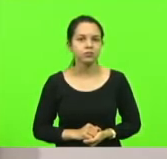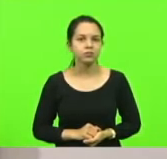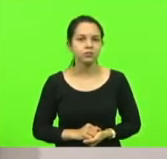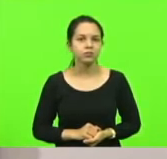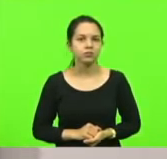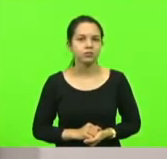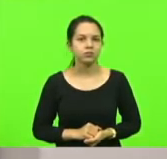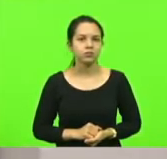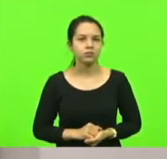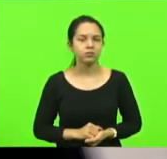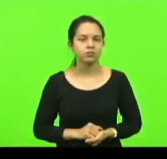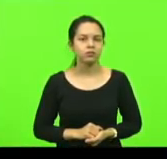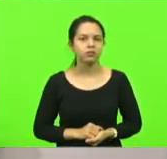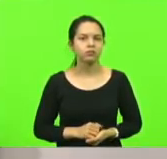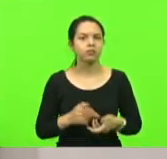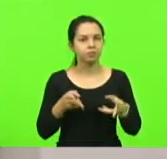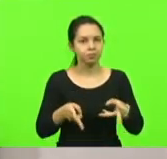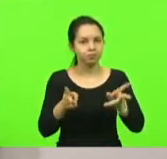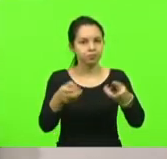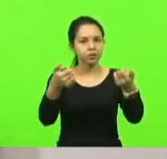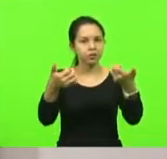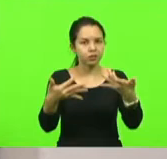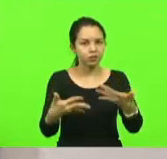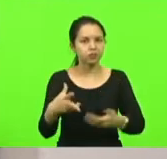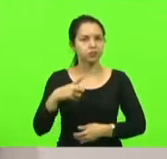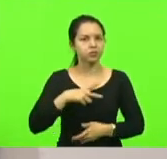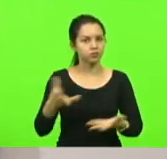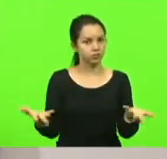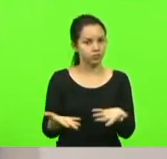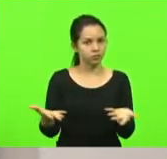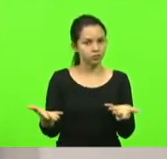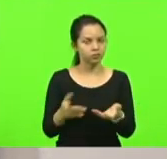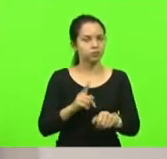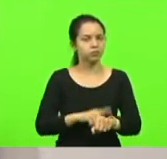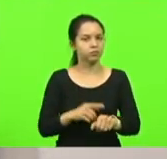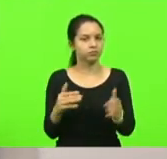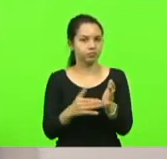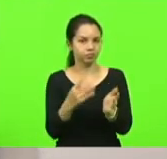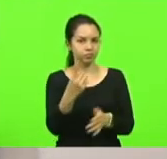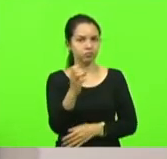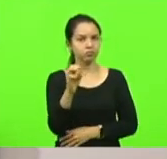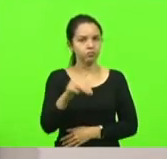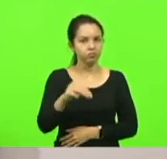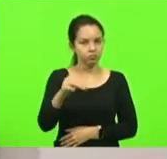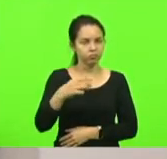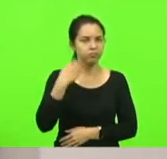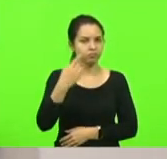Ainda em explicações pessoais, inscrito para falar por até 10 minutos, deputado Floriano.